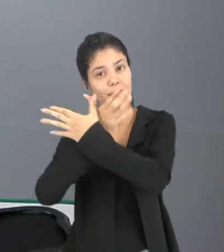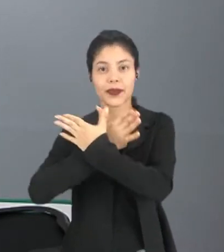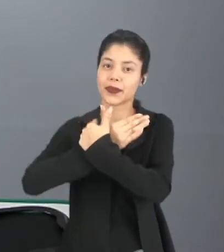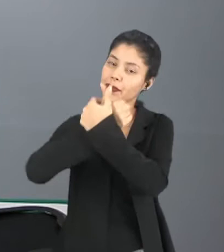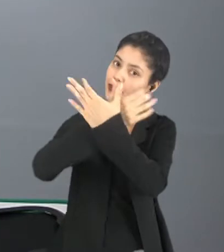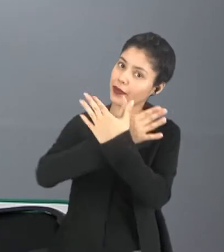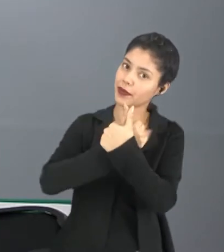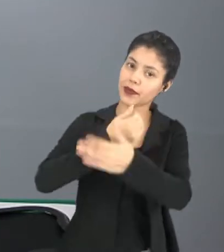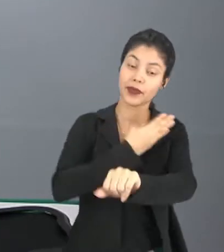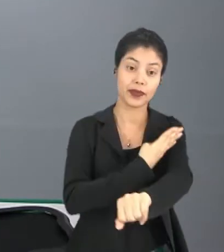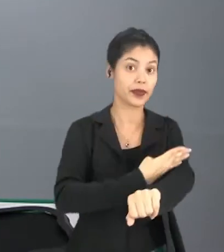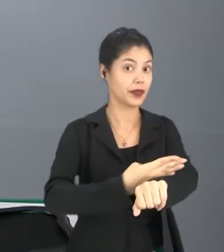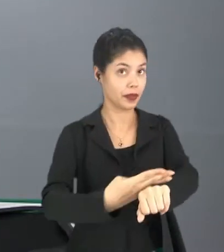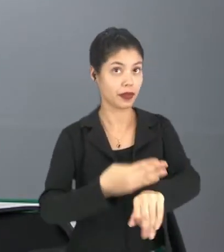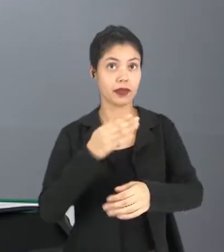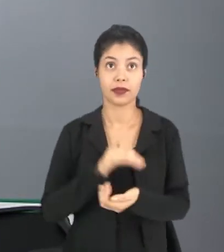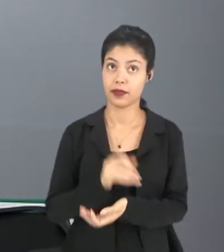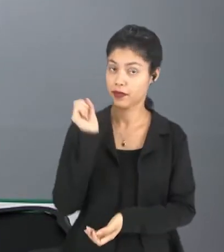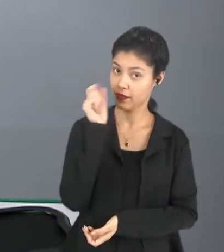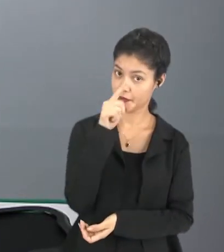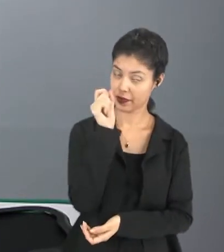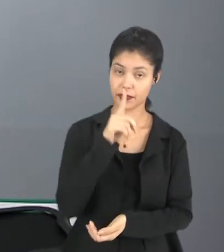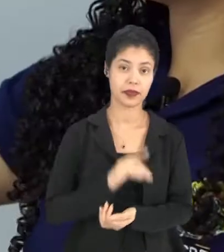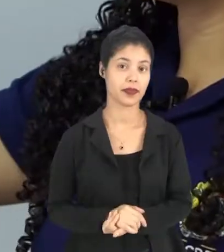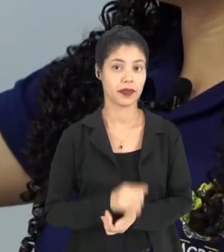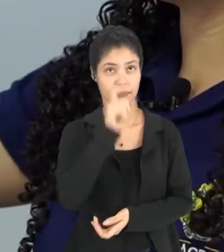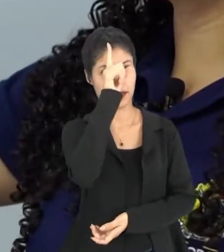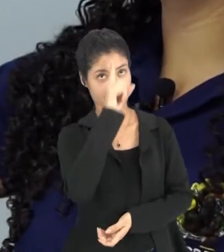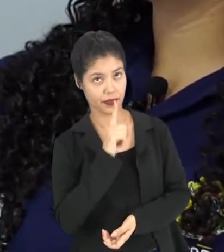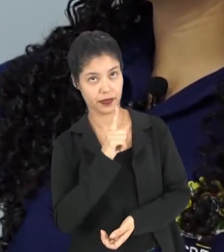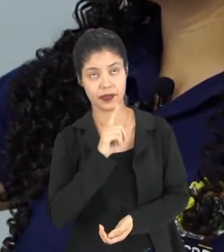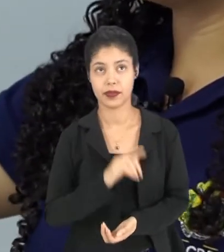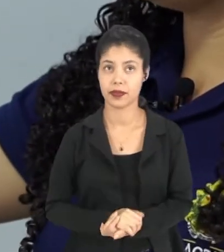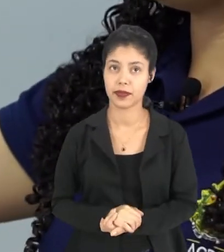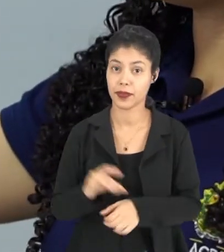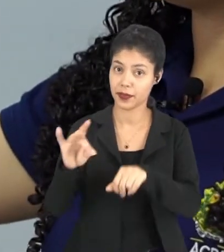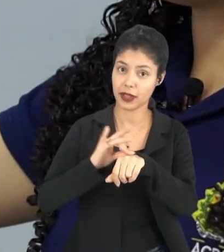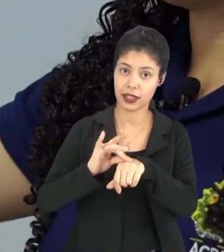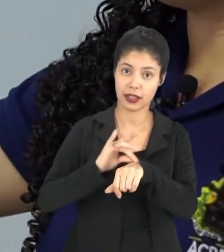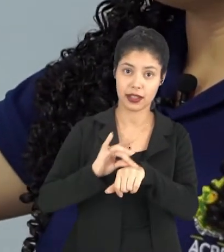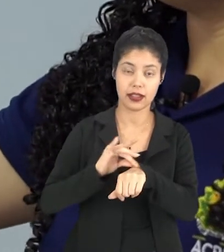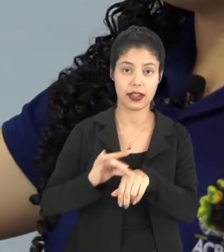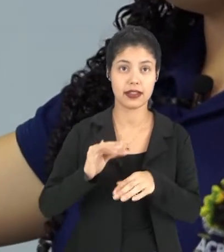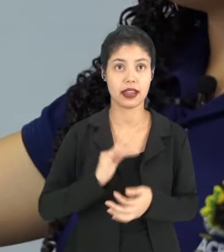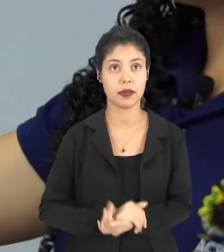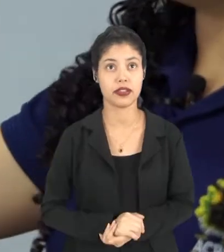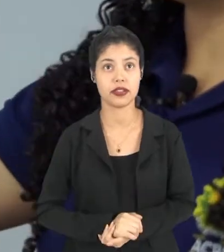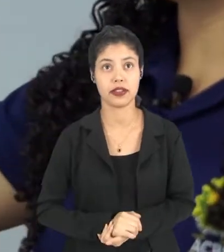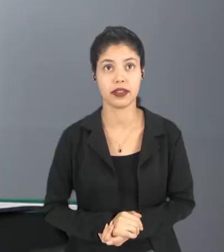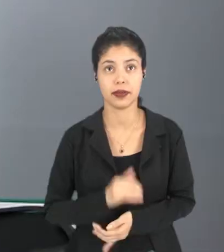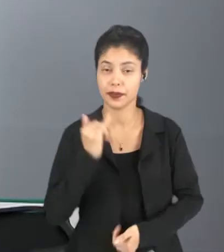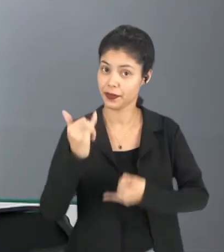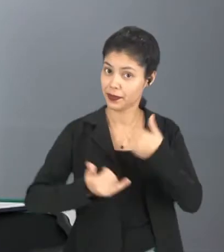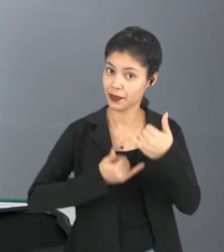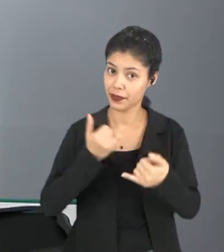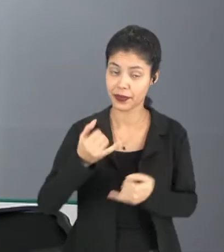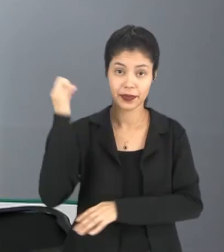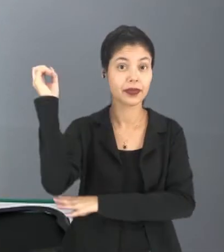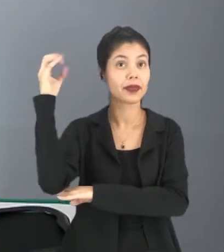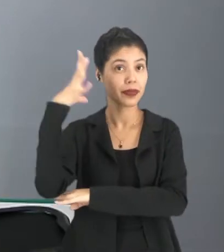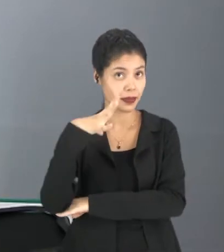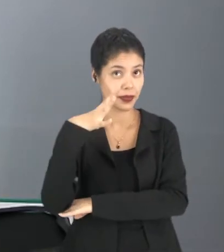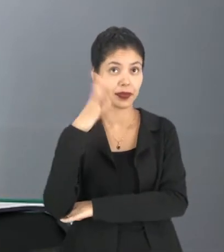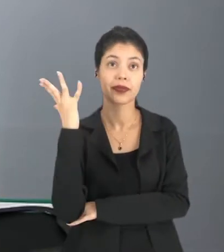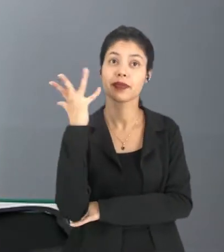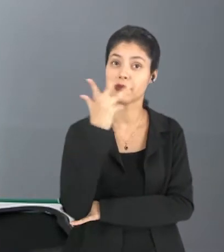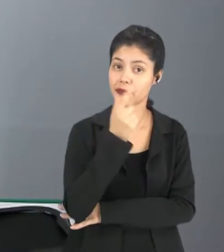Elas são brancas, azuis, amarelas e pretas. Brincam na luz